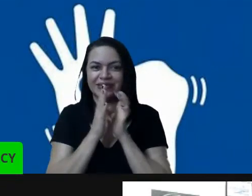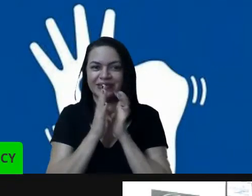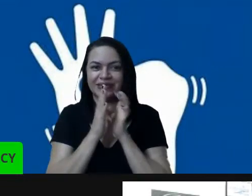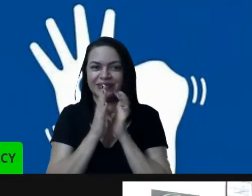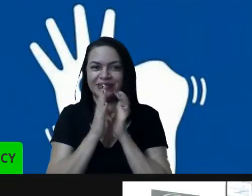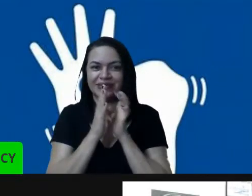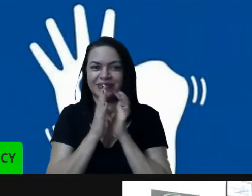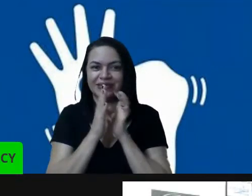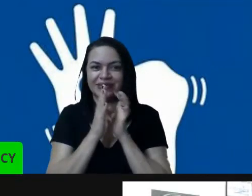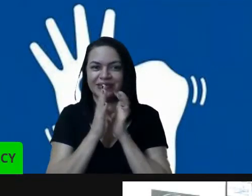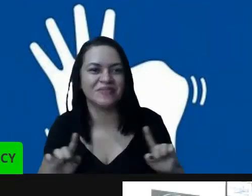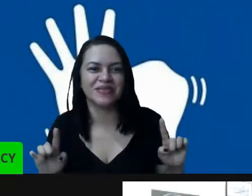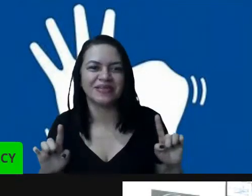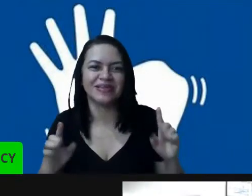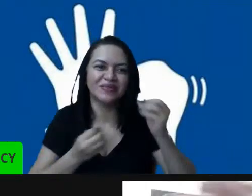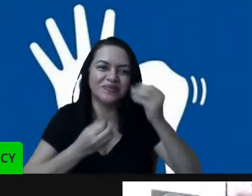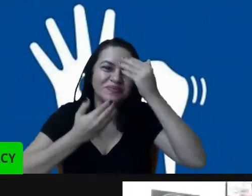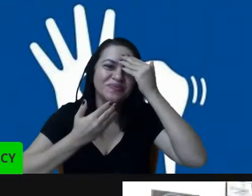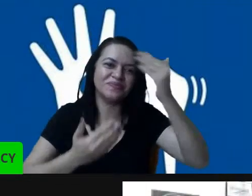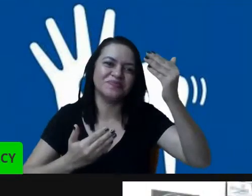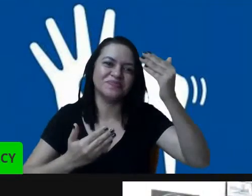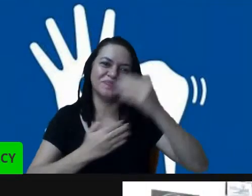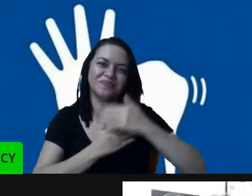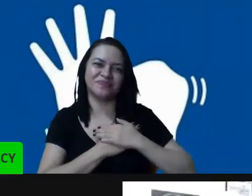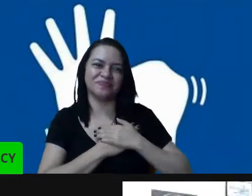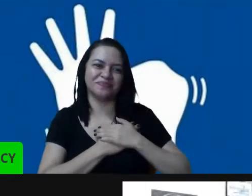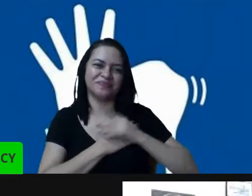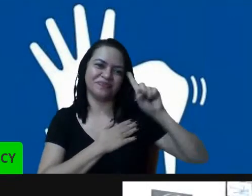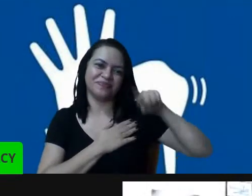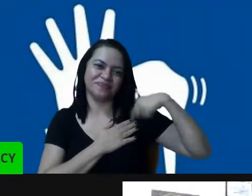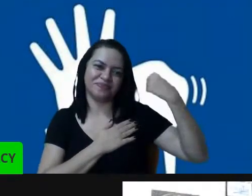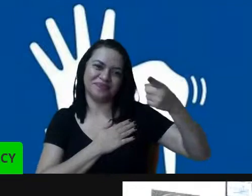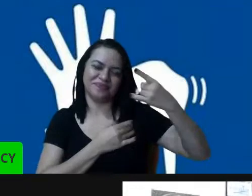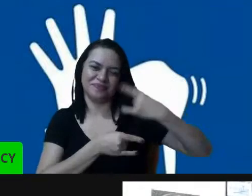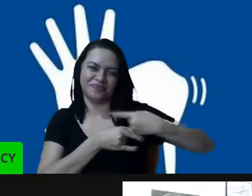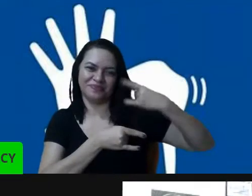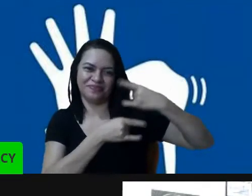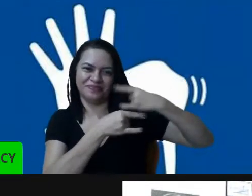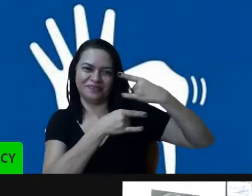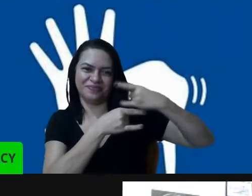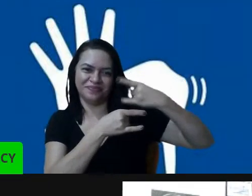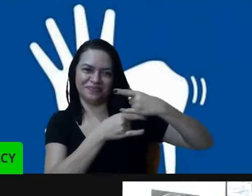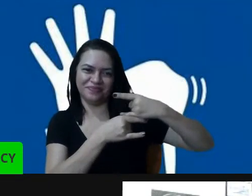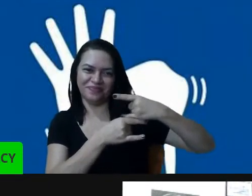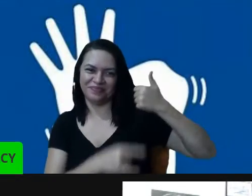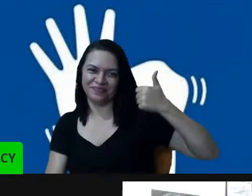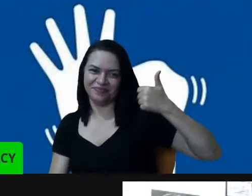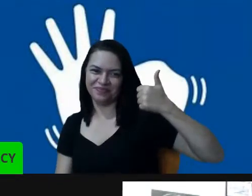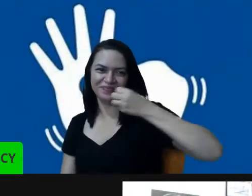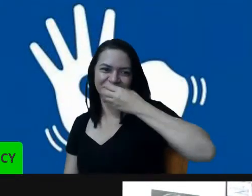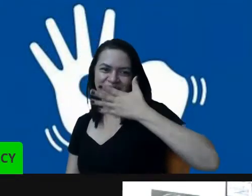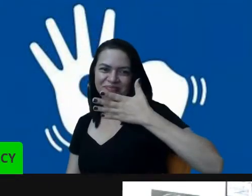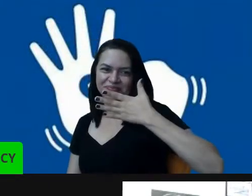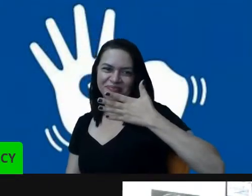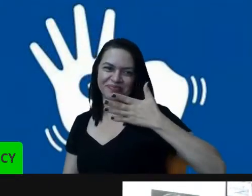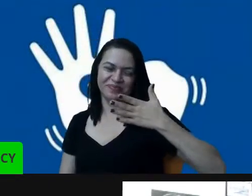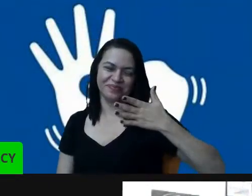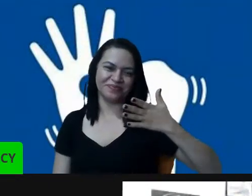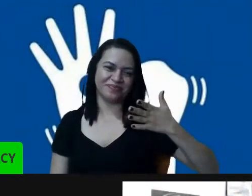muito obrigado de coração e aguardem nossa próxima live. Tá bom, gente? Muito